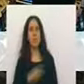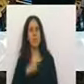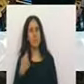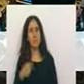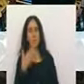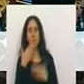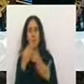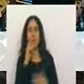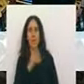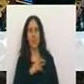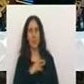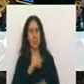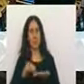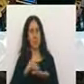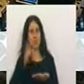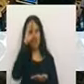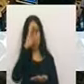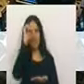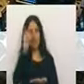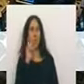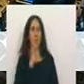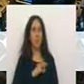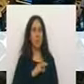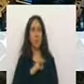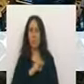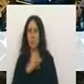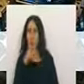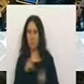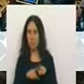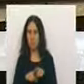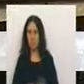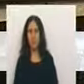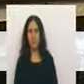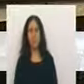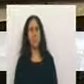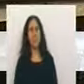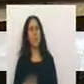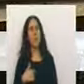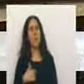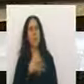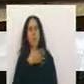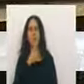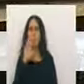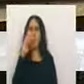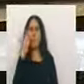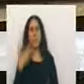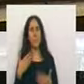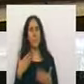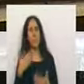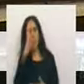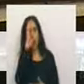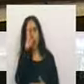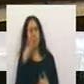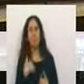Presidente, senhoras secretárias de Estado, senhoras e senhores deputados, eu vou permitir-me, em primeiro lugar, registar com